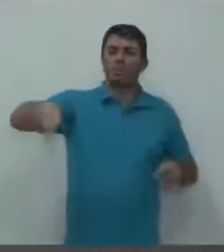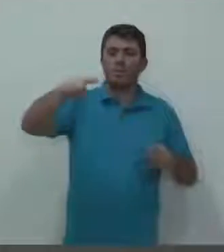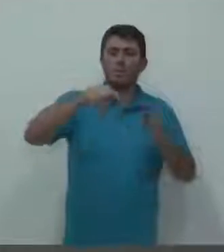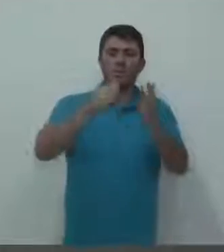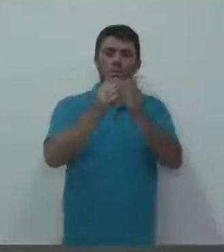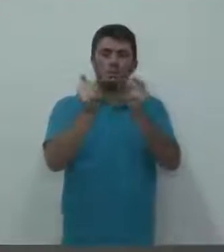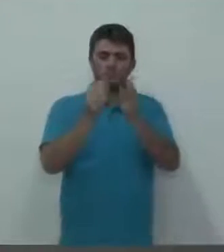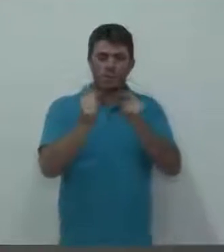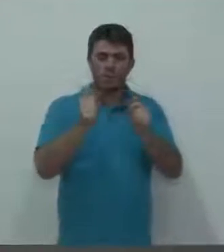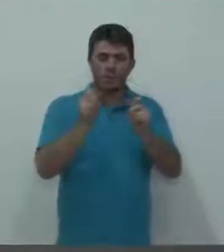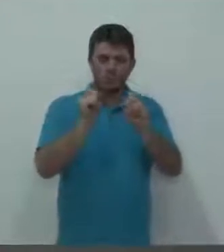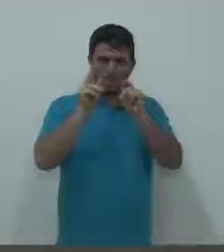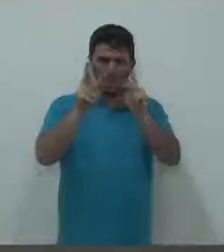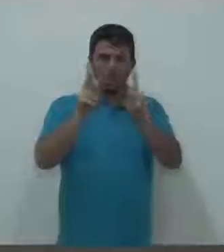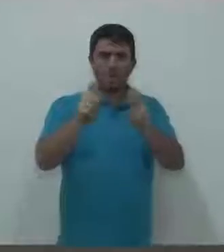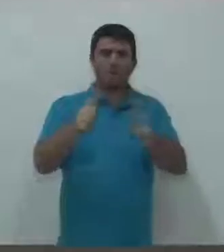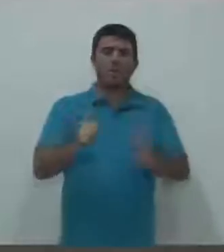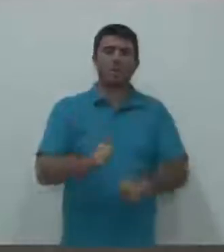ok?